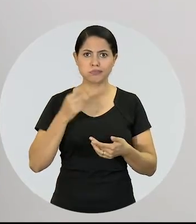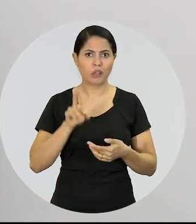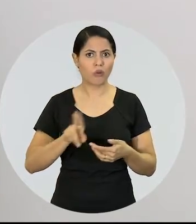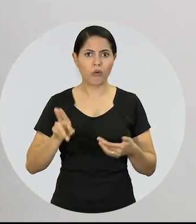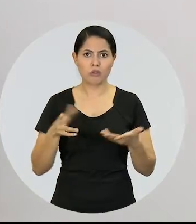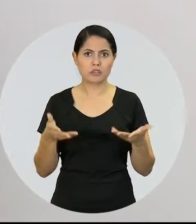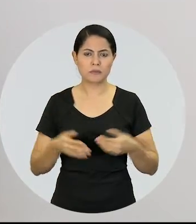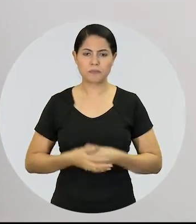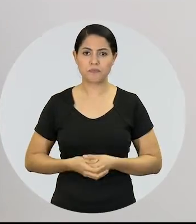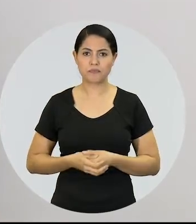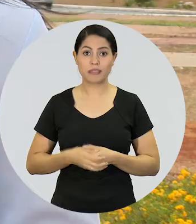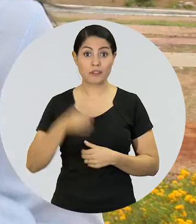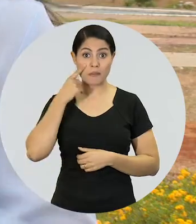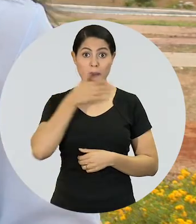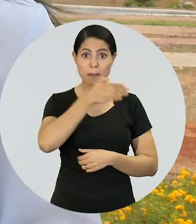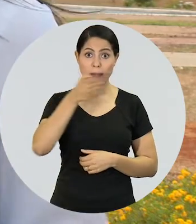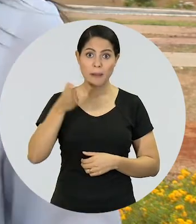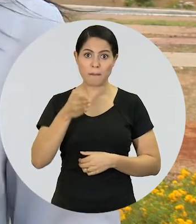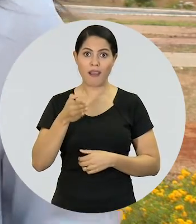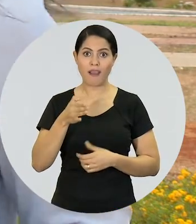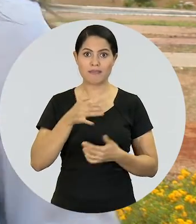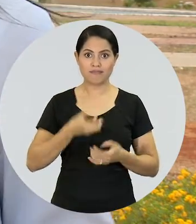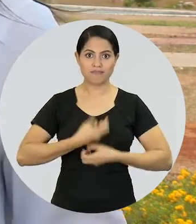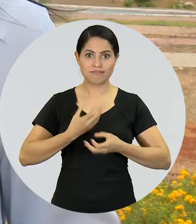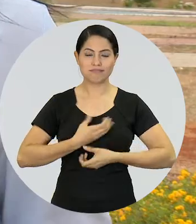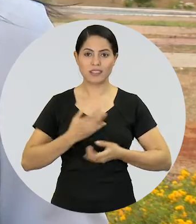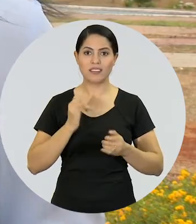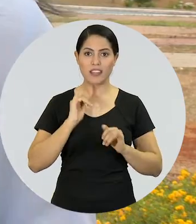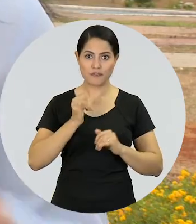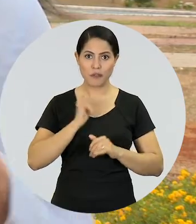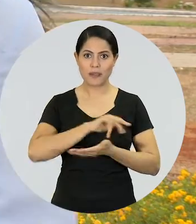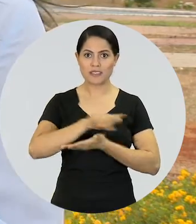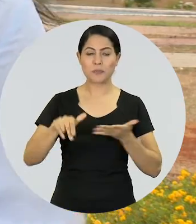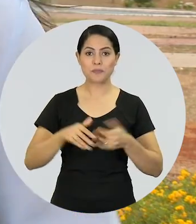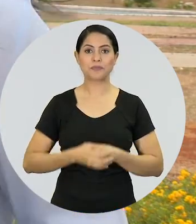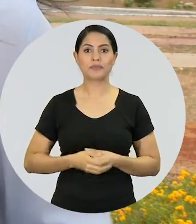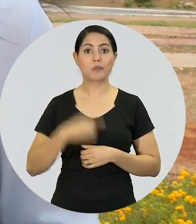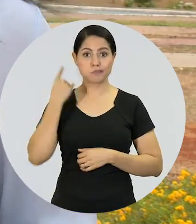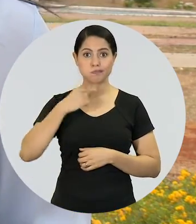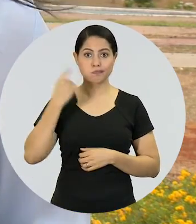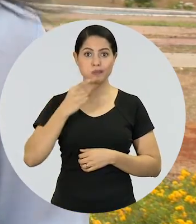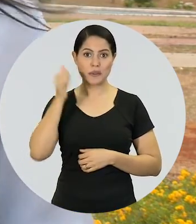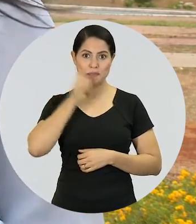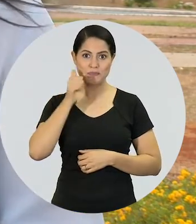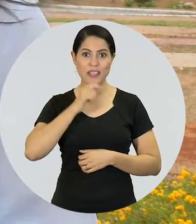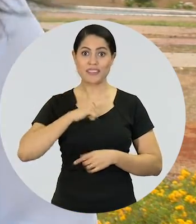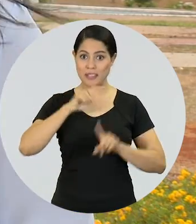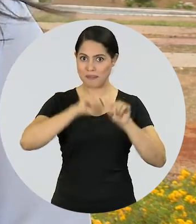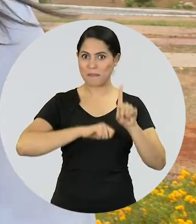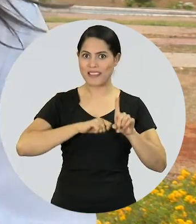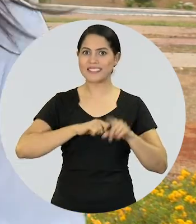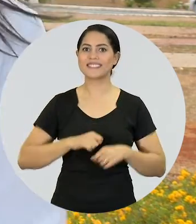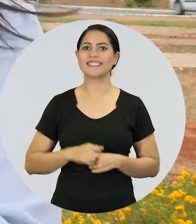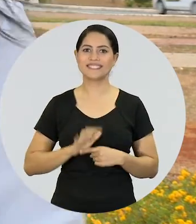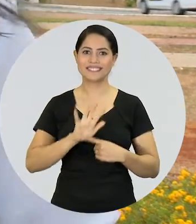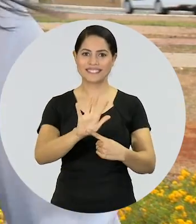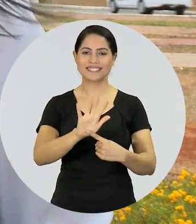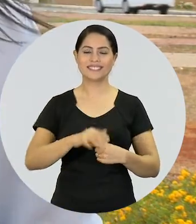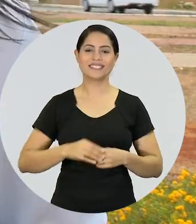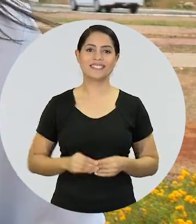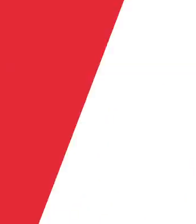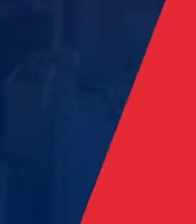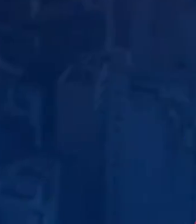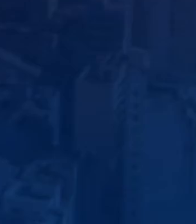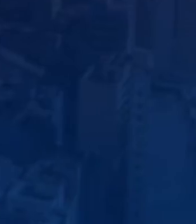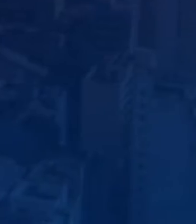que todo advogado utiliza. Vamos fazer um giro de informações? A advocacia feminina ganhou ainda mais destaque este